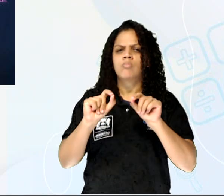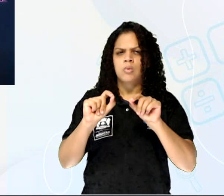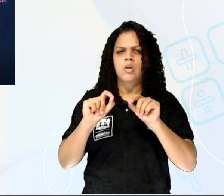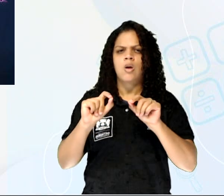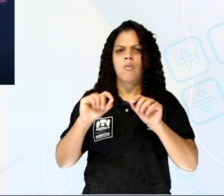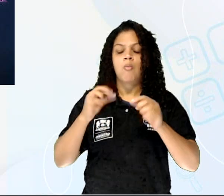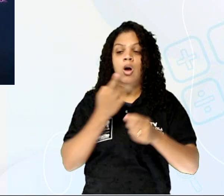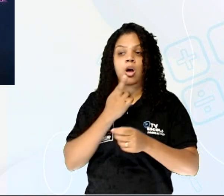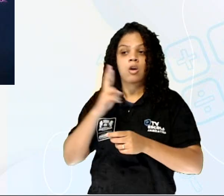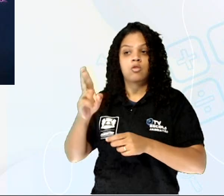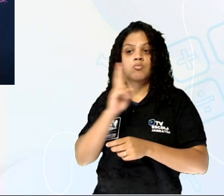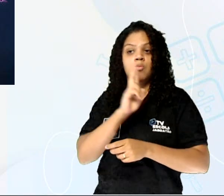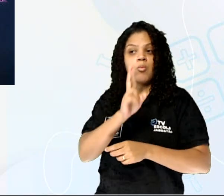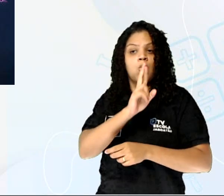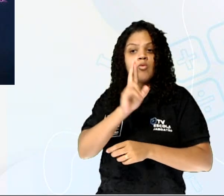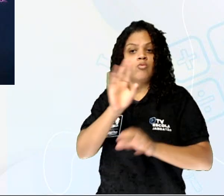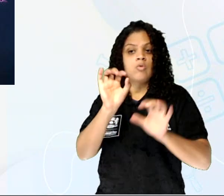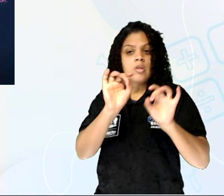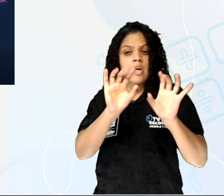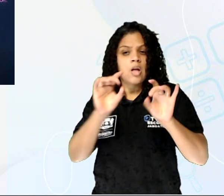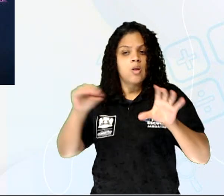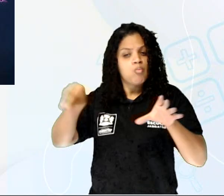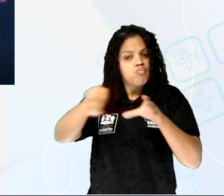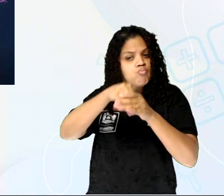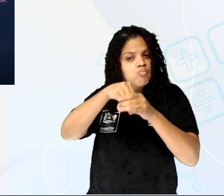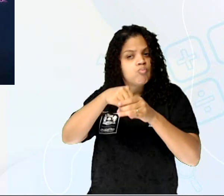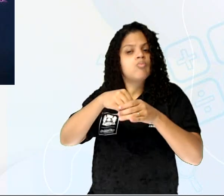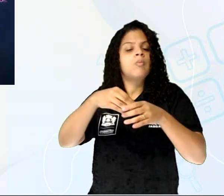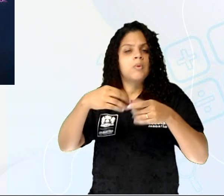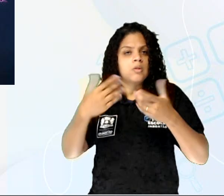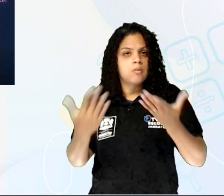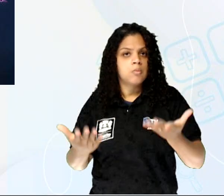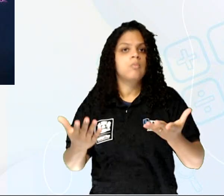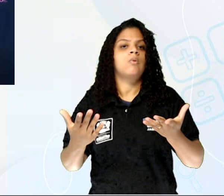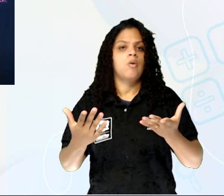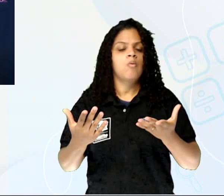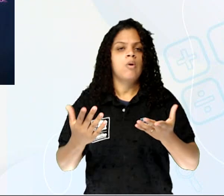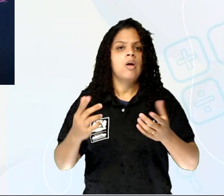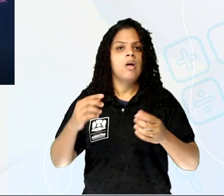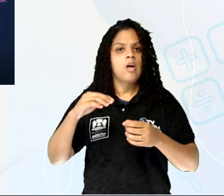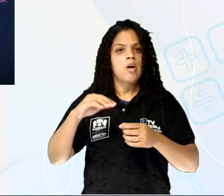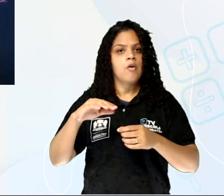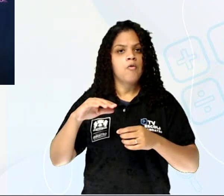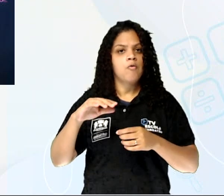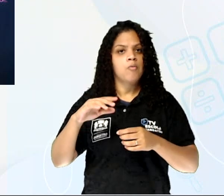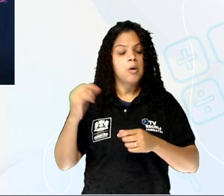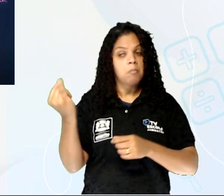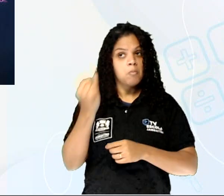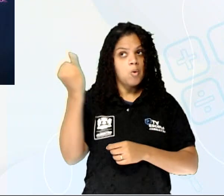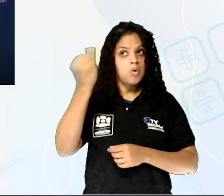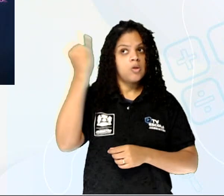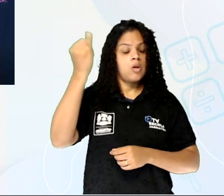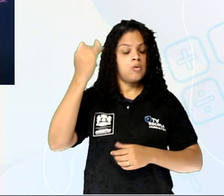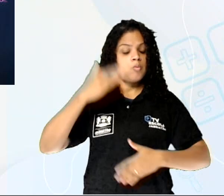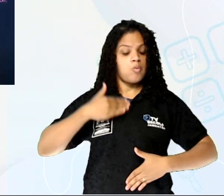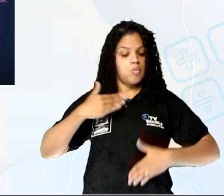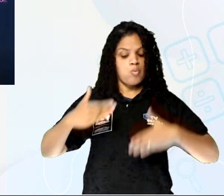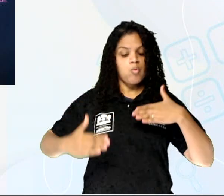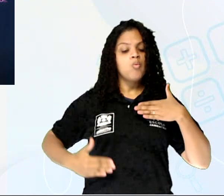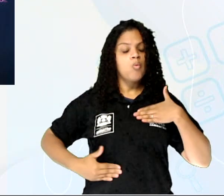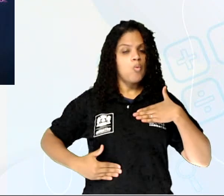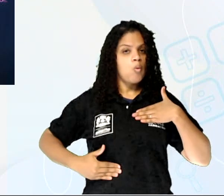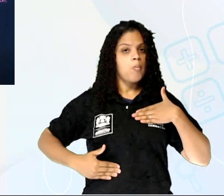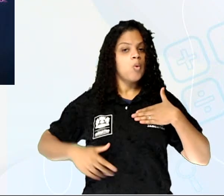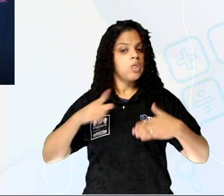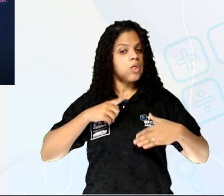seus componentes. Essa resposta é fundamental para garantir que o corpo desenvolva ou não uma